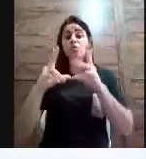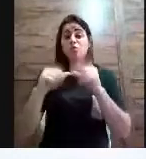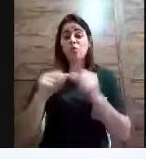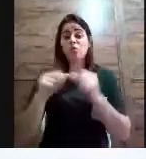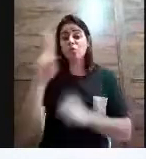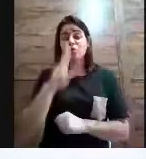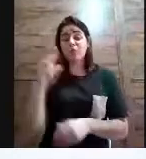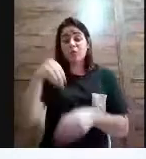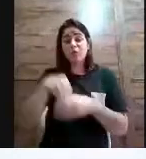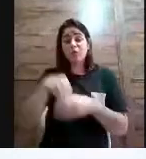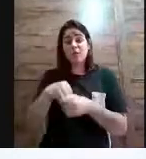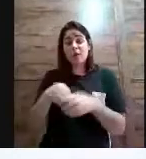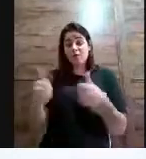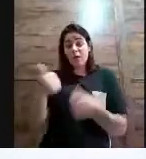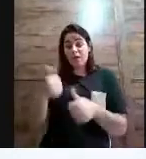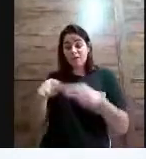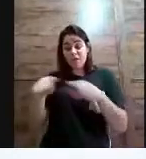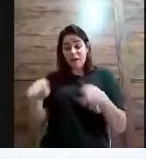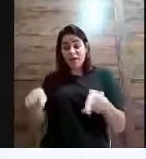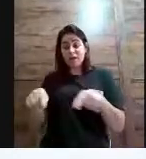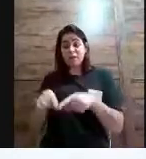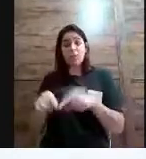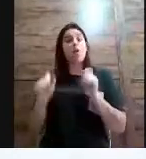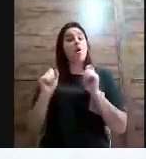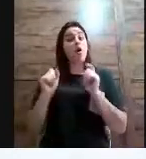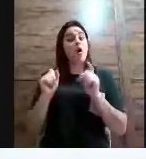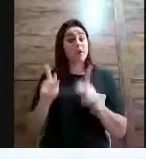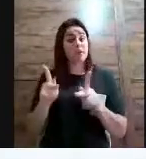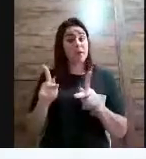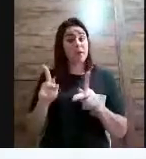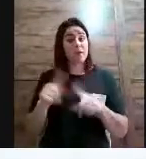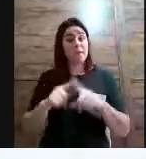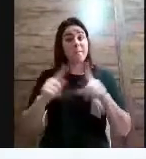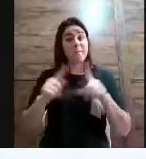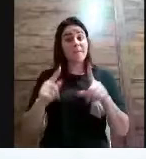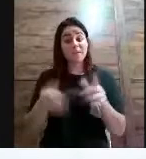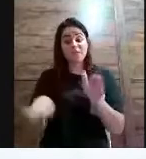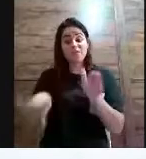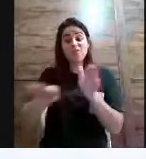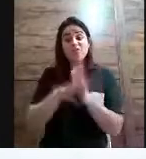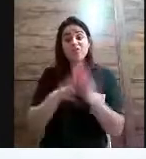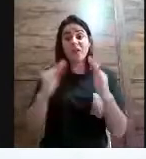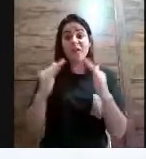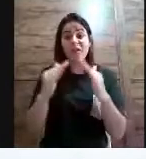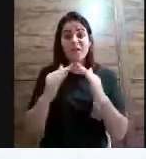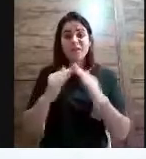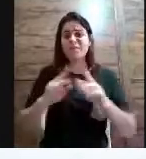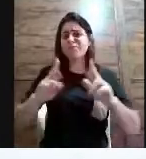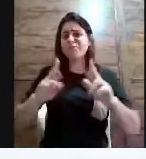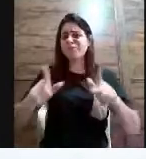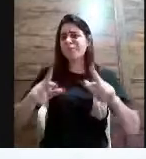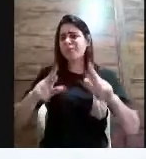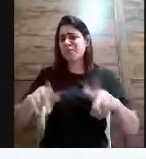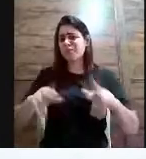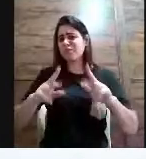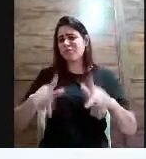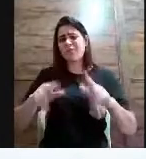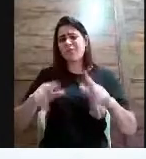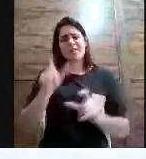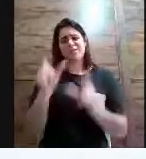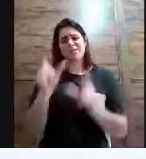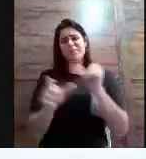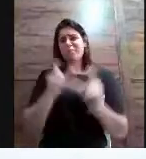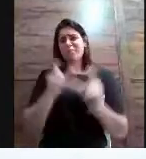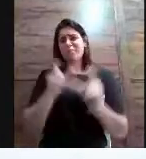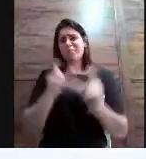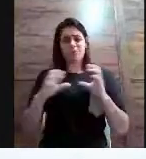laboratório, ele inibiu ali, mas isso inibiu numa concentração e numa situação muito diferente da pessoa.